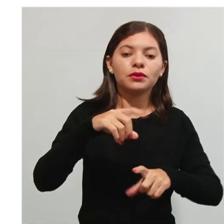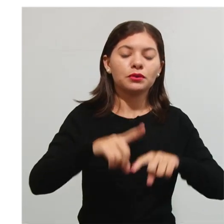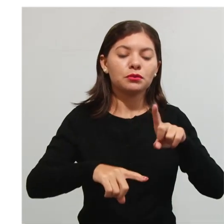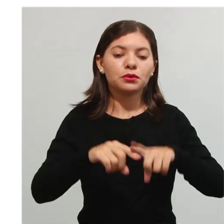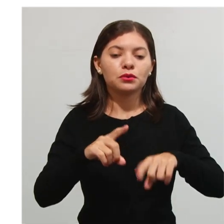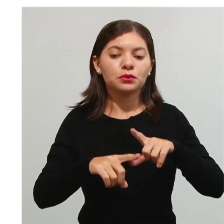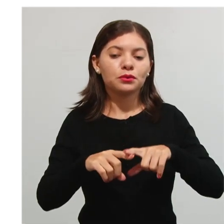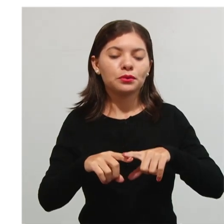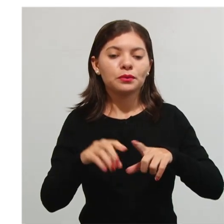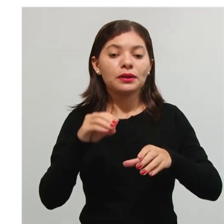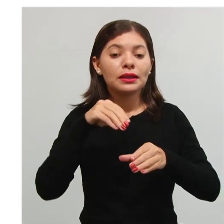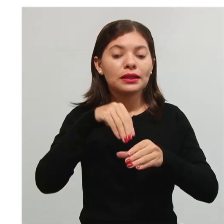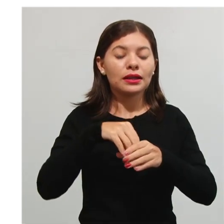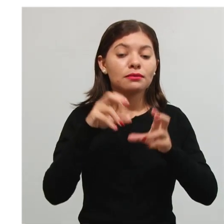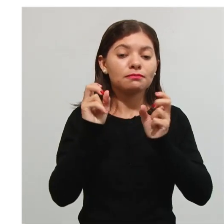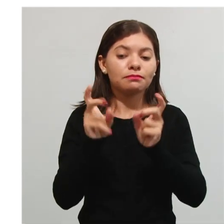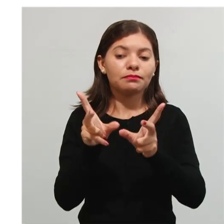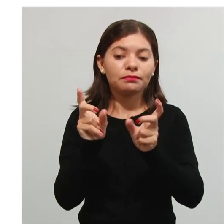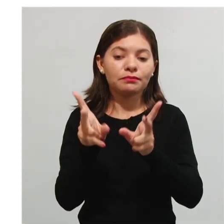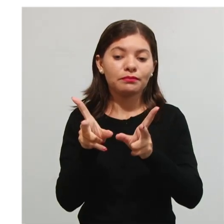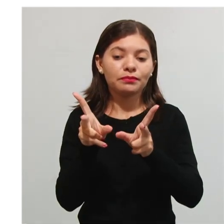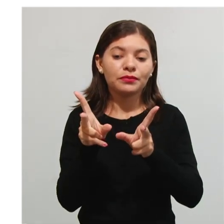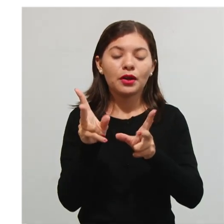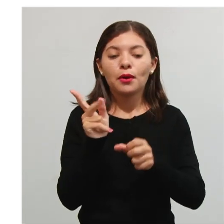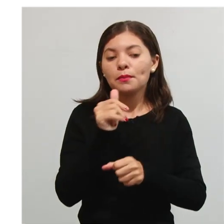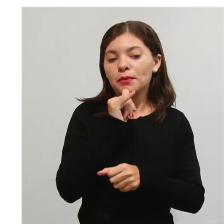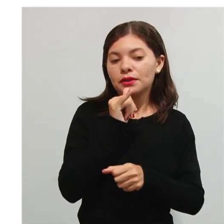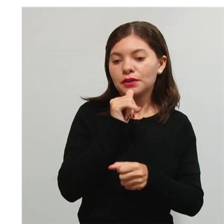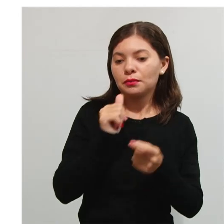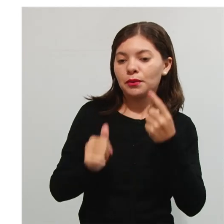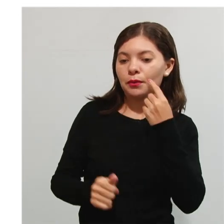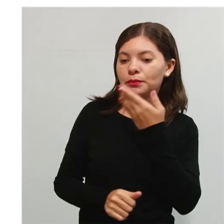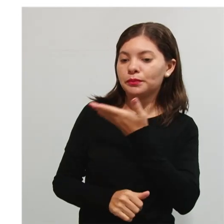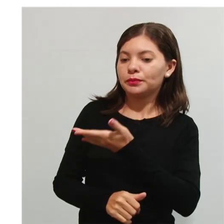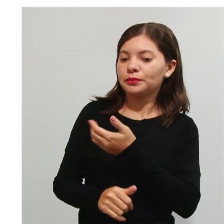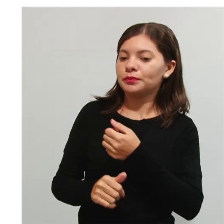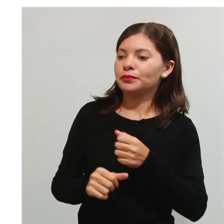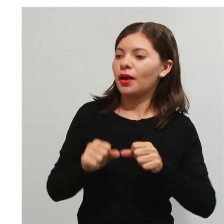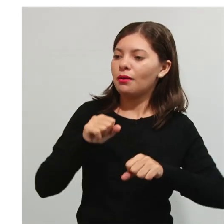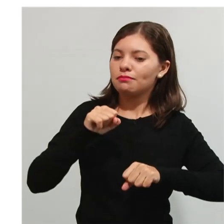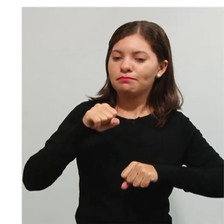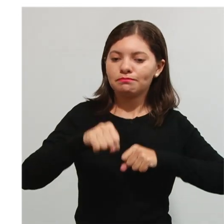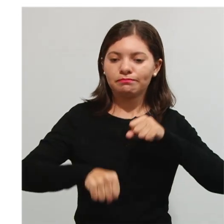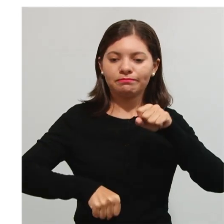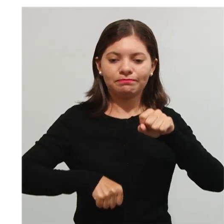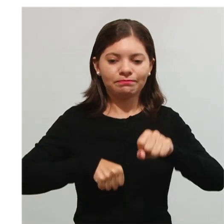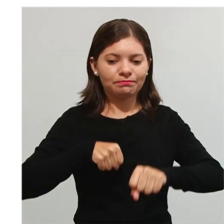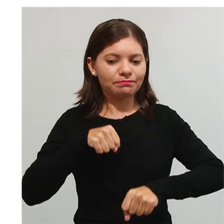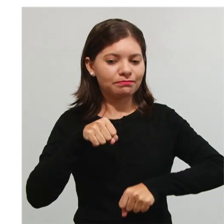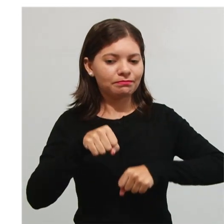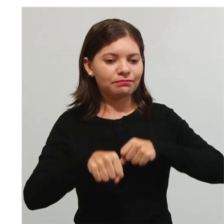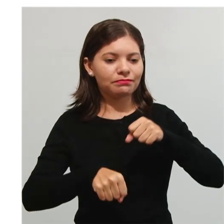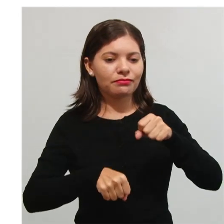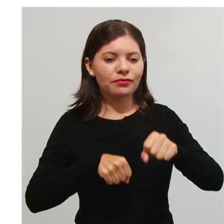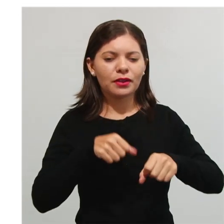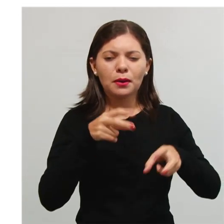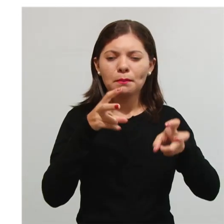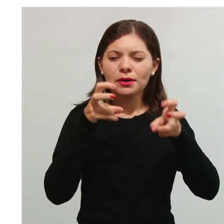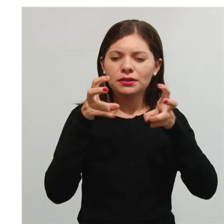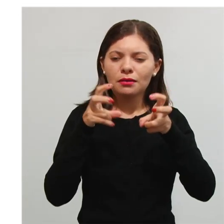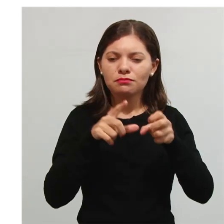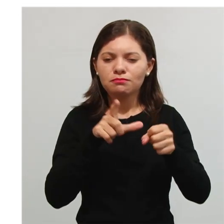deste produto no mercado. Por exemplo, nós temos aqui a bicicleta tradicional. Isso foi um invento. Mas percebe que essa bicicleta ao